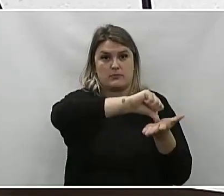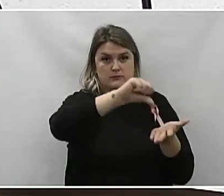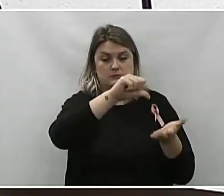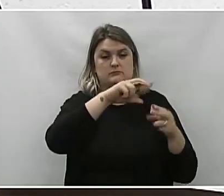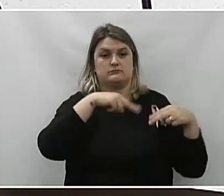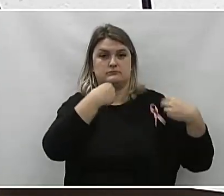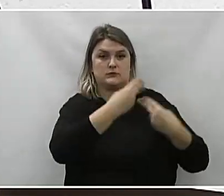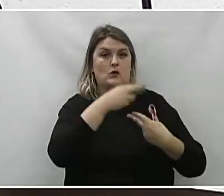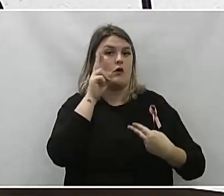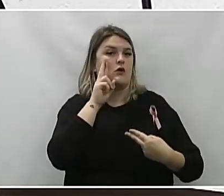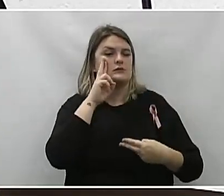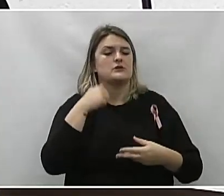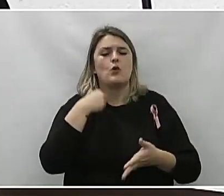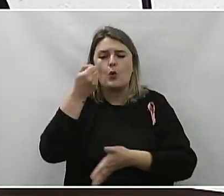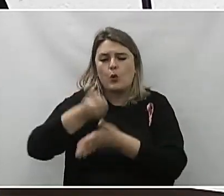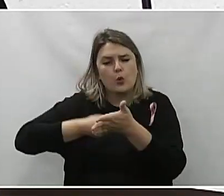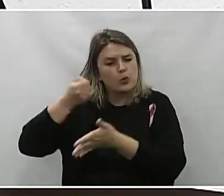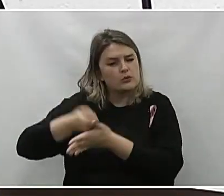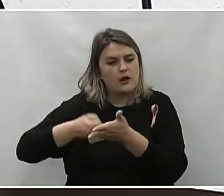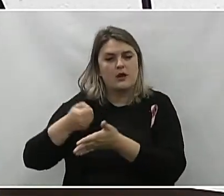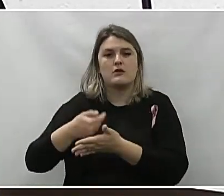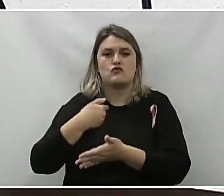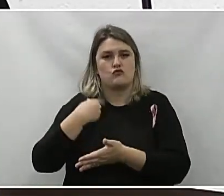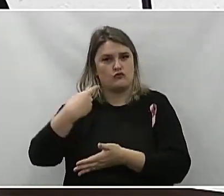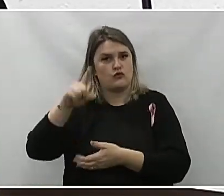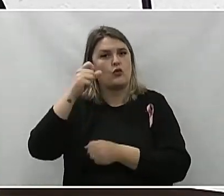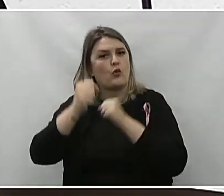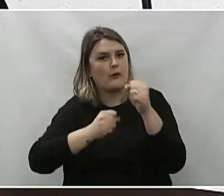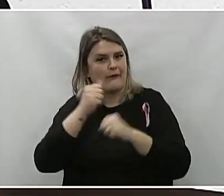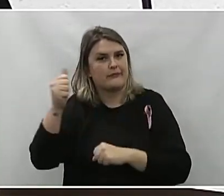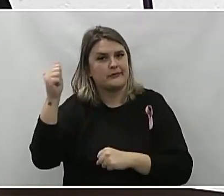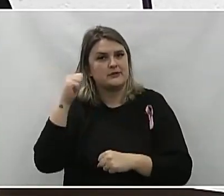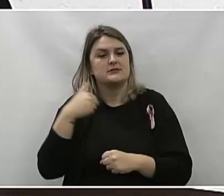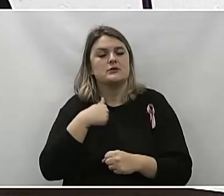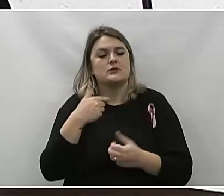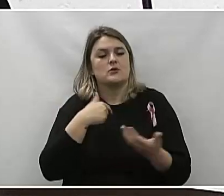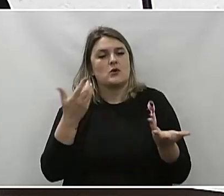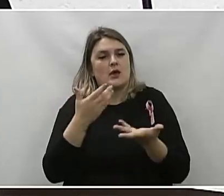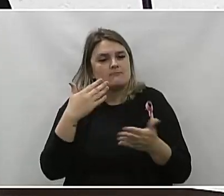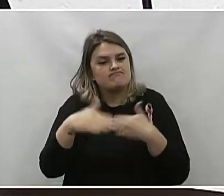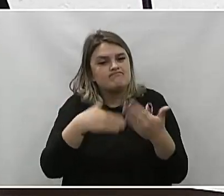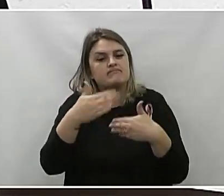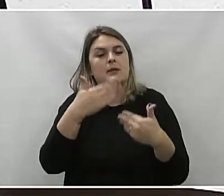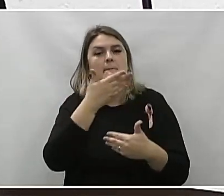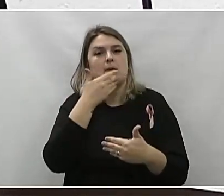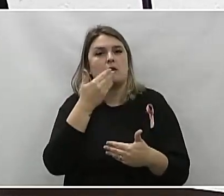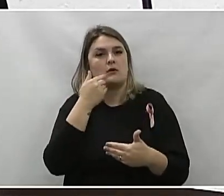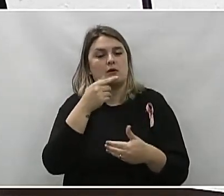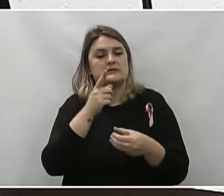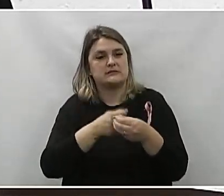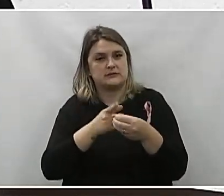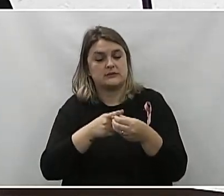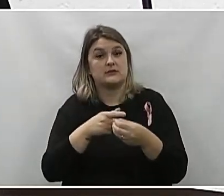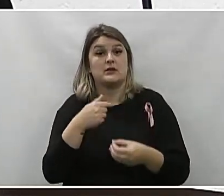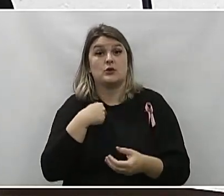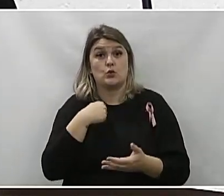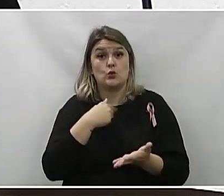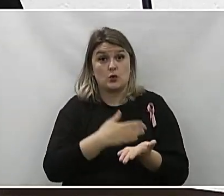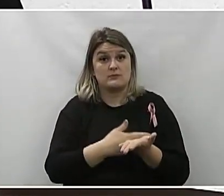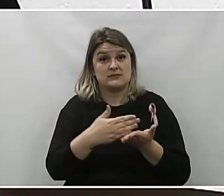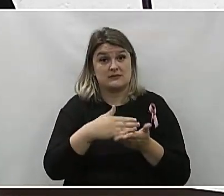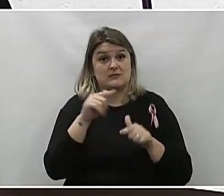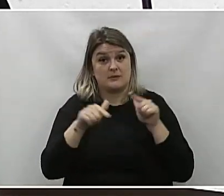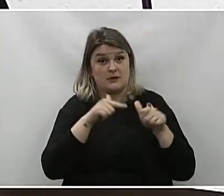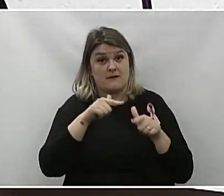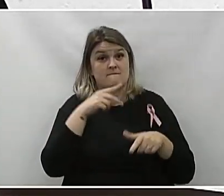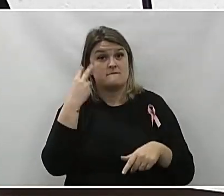para os próximos meses tenho certeza que a gente vai avançar muito nesse sentido é Todos sabem que desde que eu comecei aqui